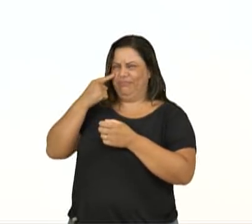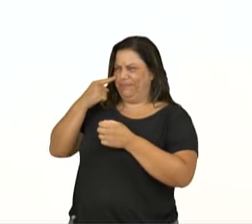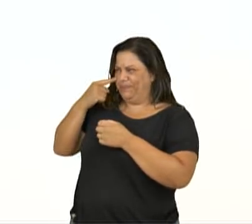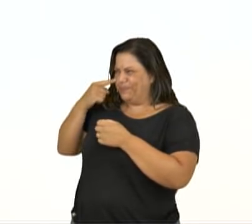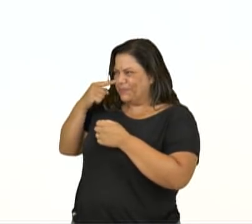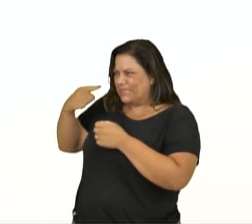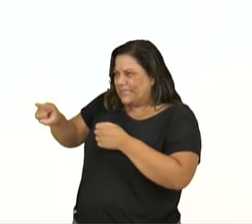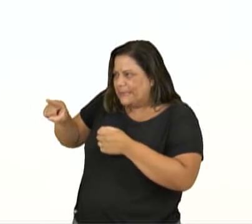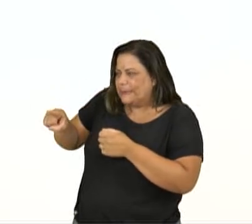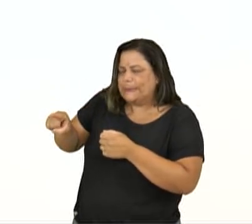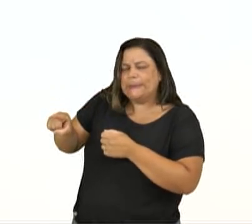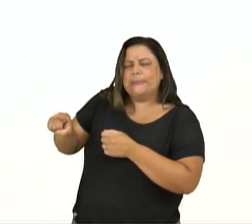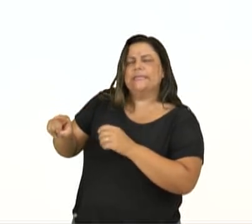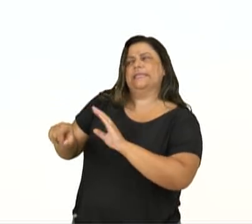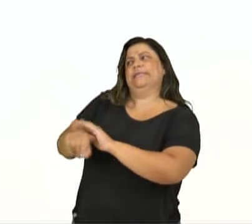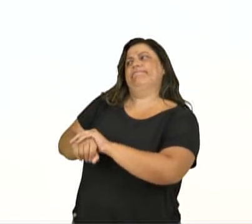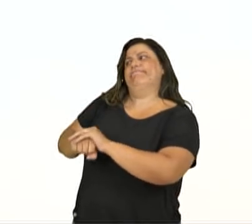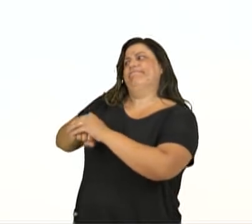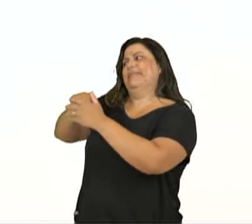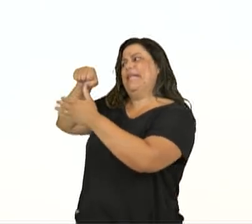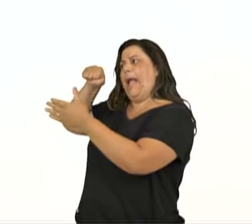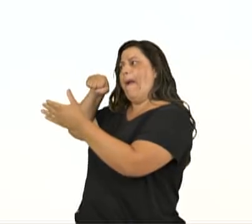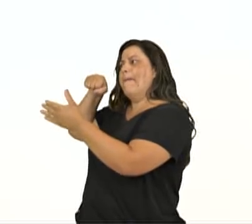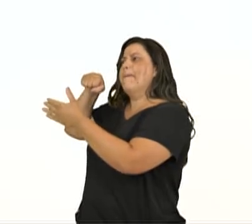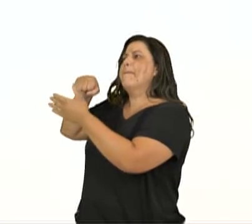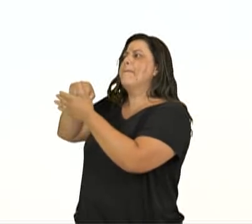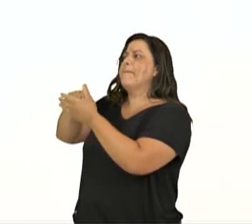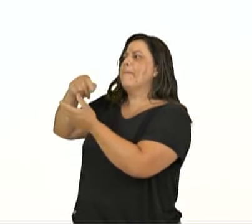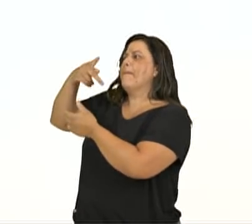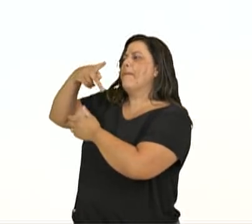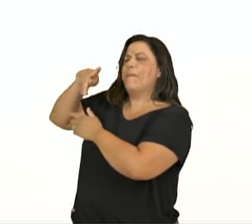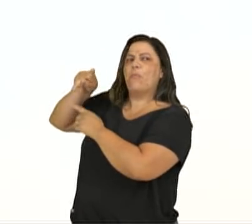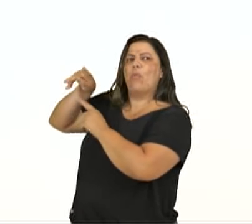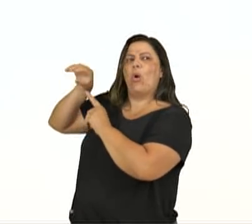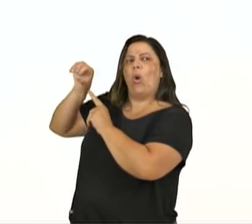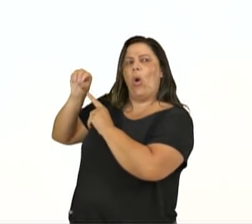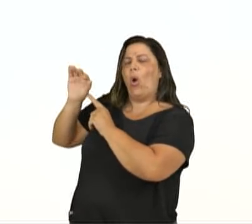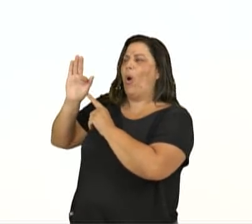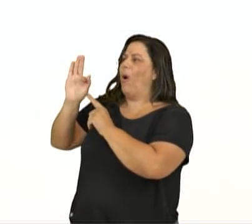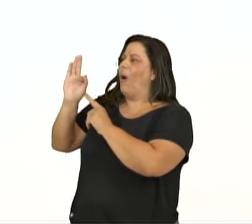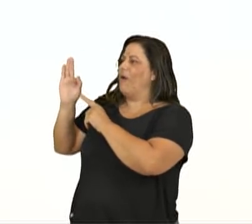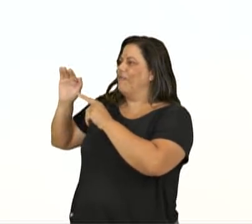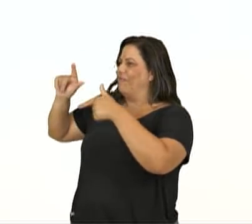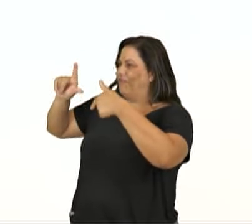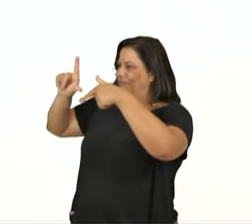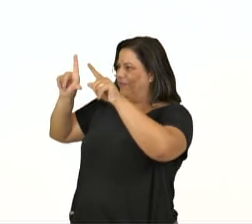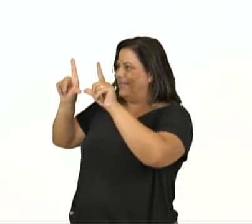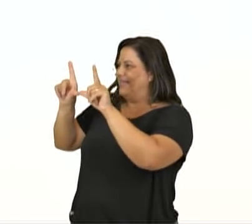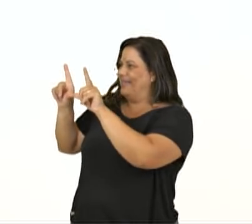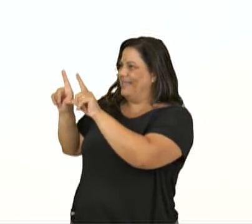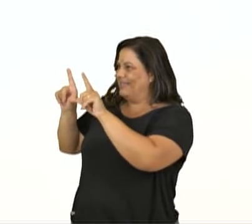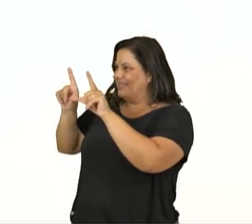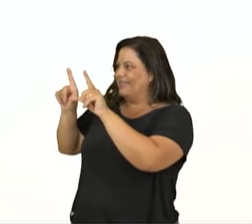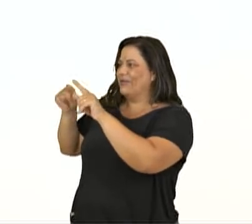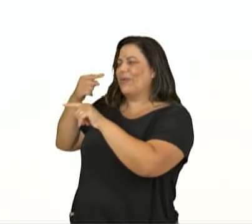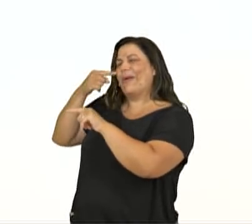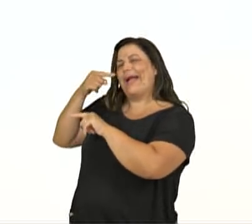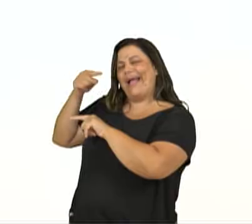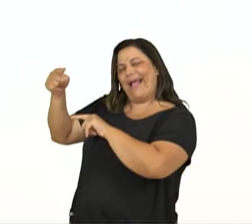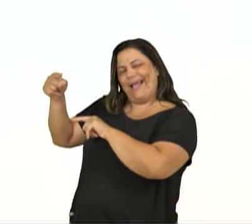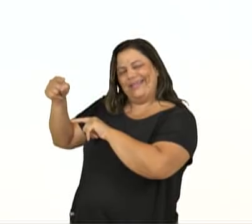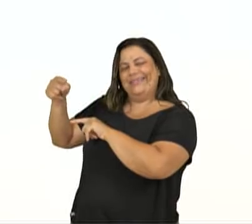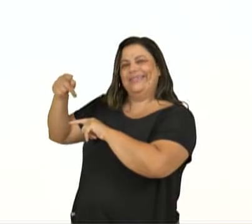Mas, mesmo assim, né, aparece aqui, nesse outro quadrinho aqui embaixo, vocês estão vendo a expressão